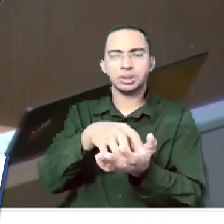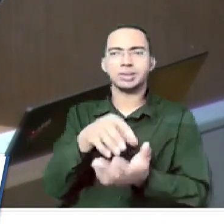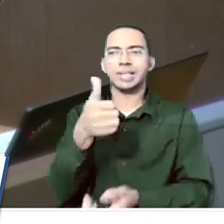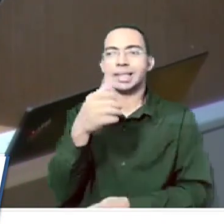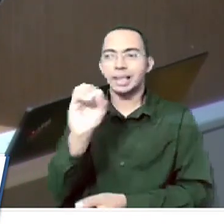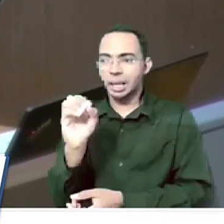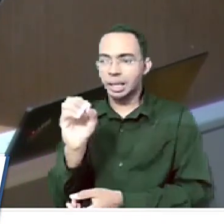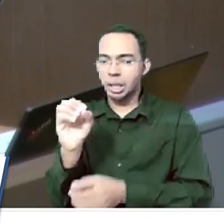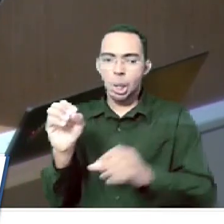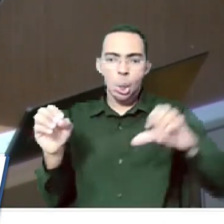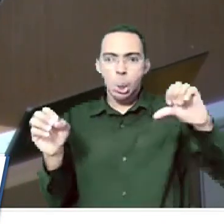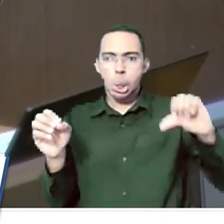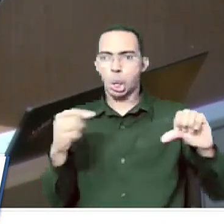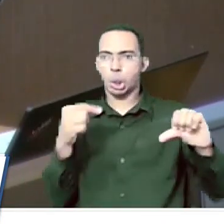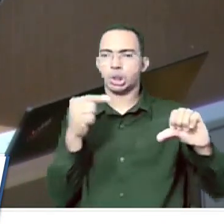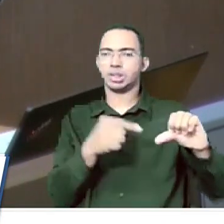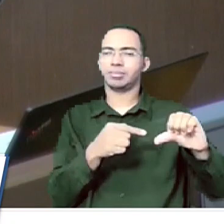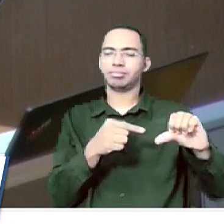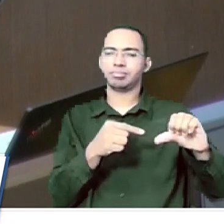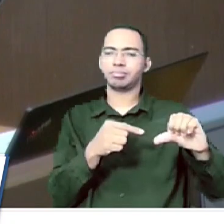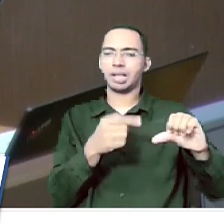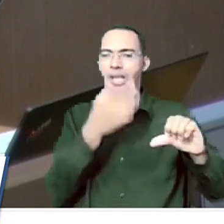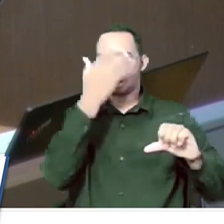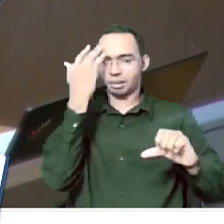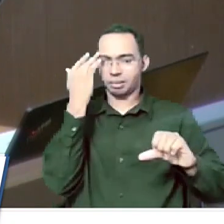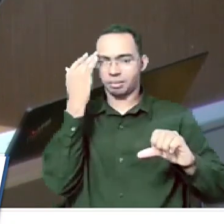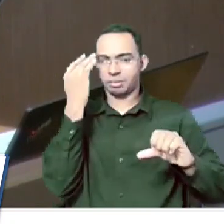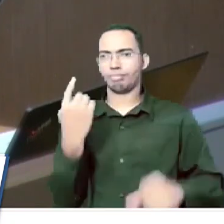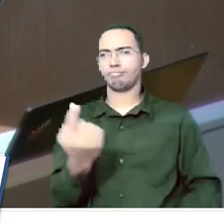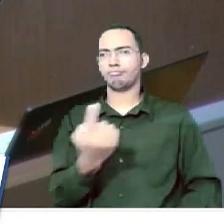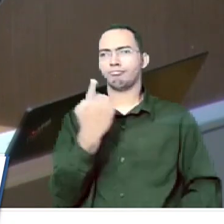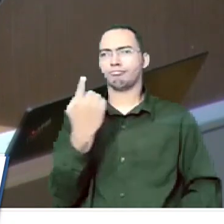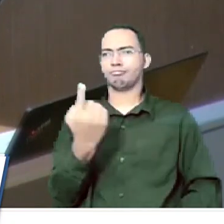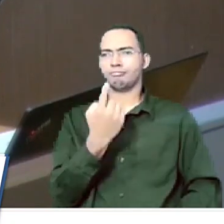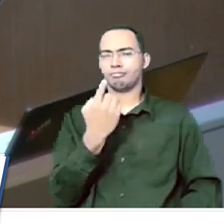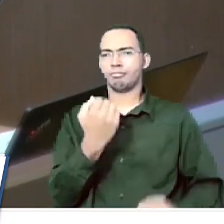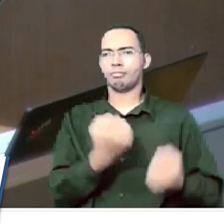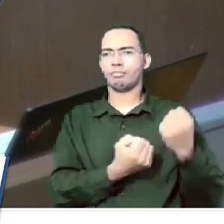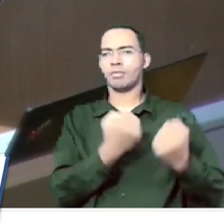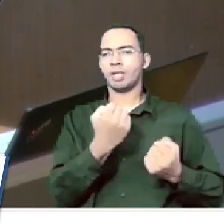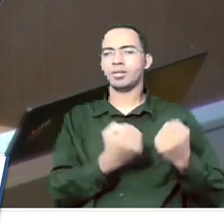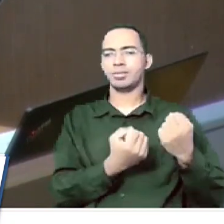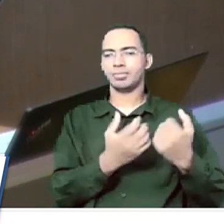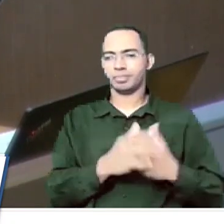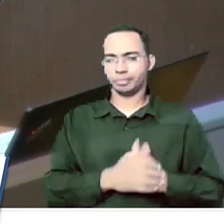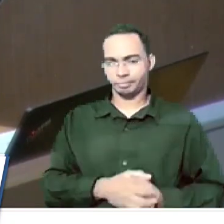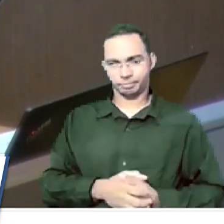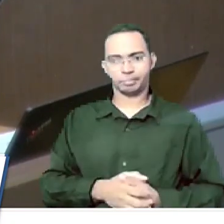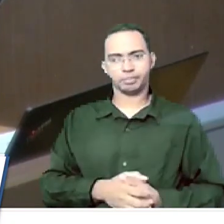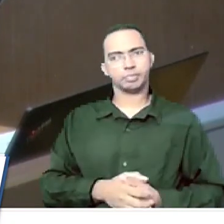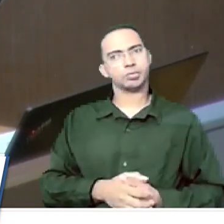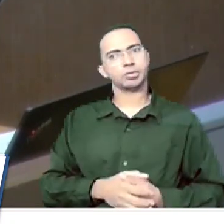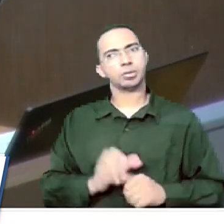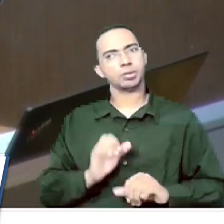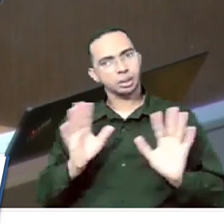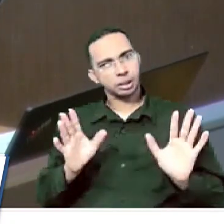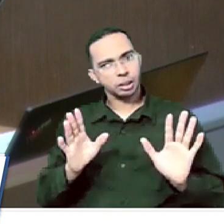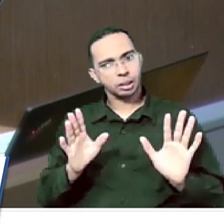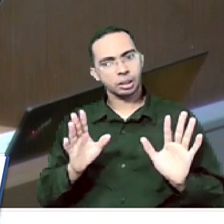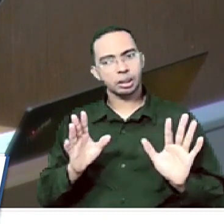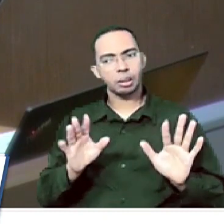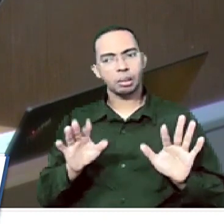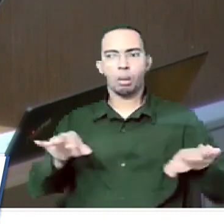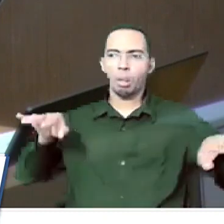9 as pessoas estão sozinhas dirigindo o carro. É lógico que vai dar um trânsito fora do